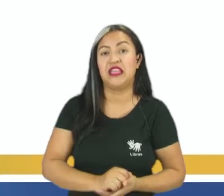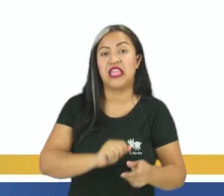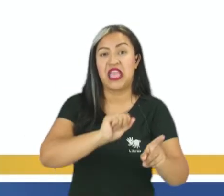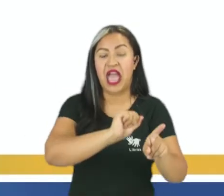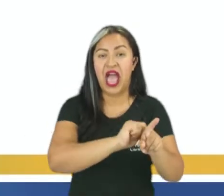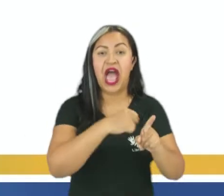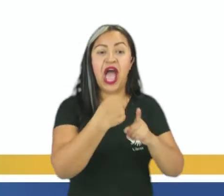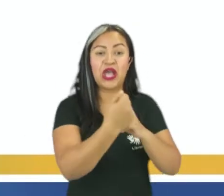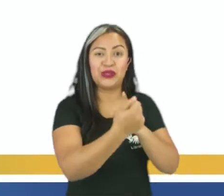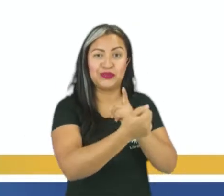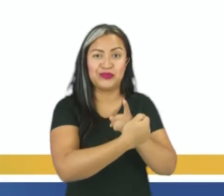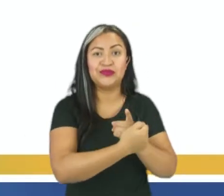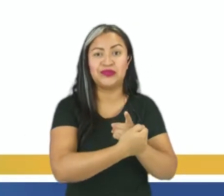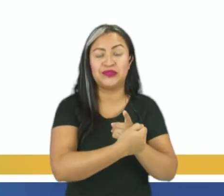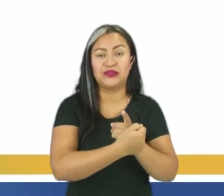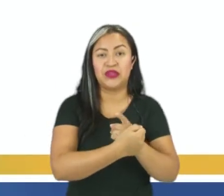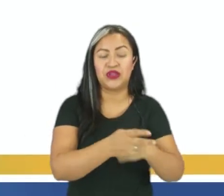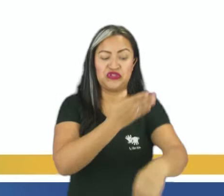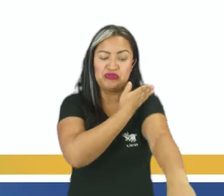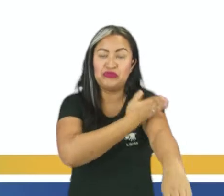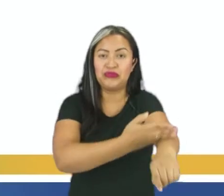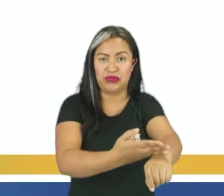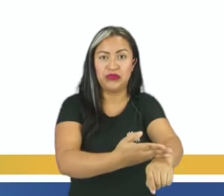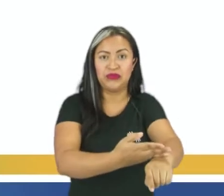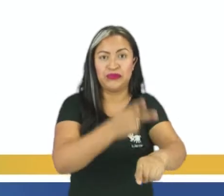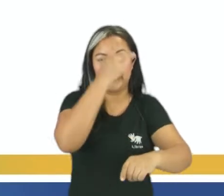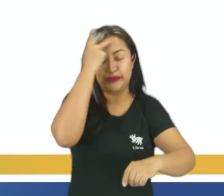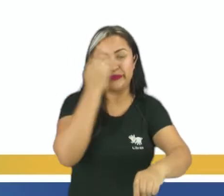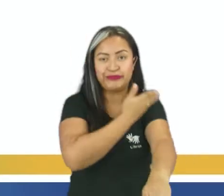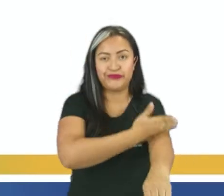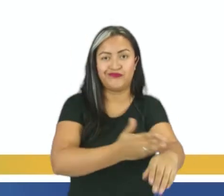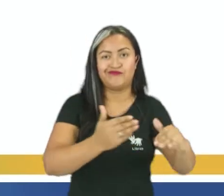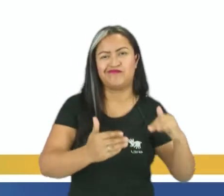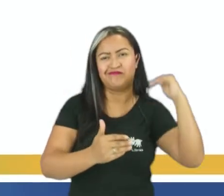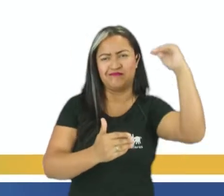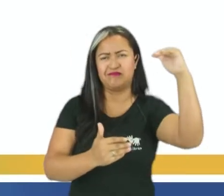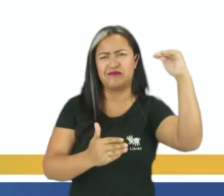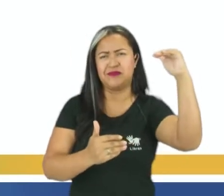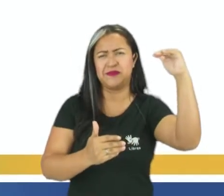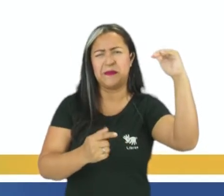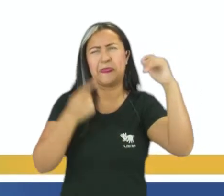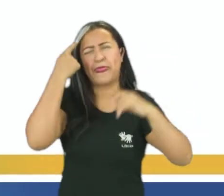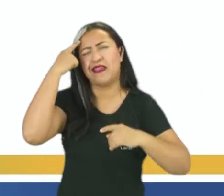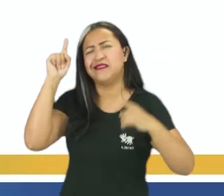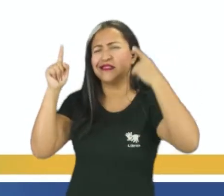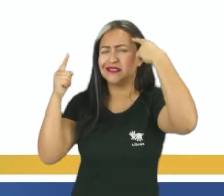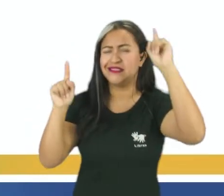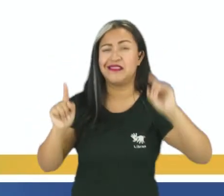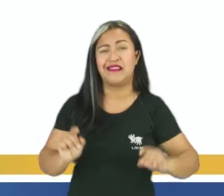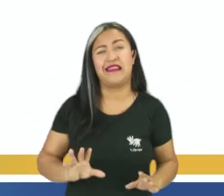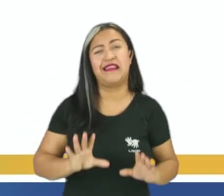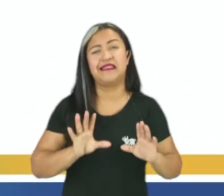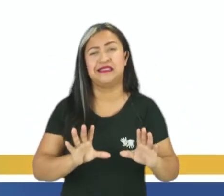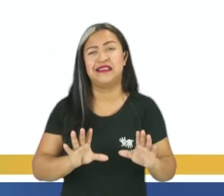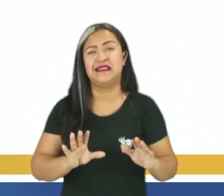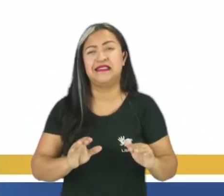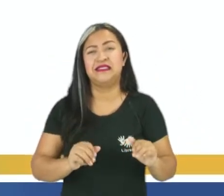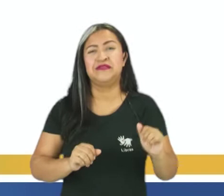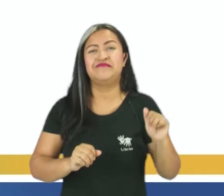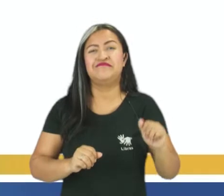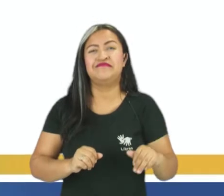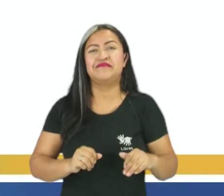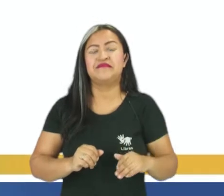brancos são superiores. Essas ideias, pessoal, é muito importante porque elas deram uma sustentação para